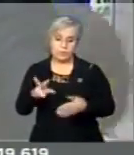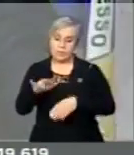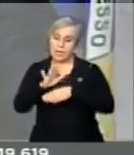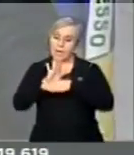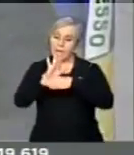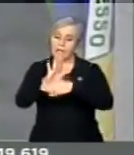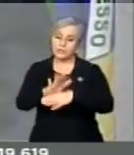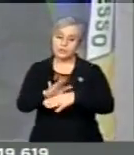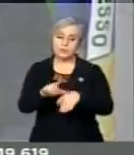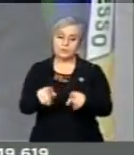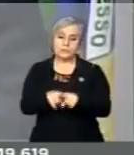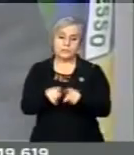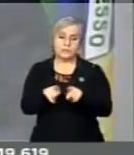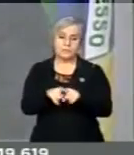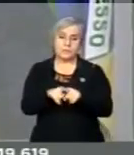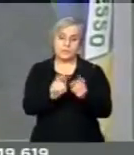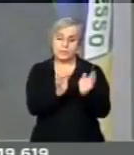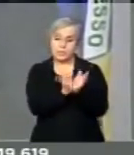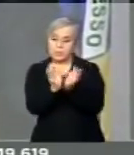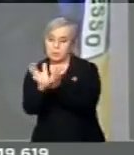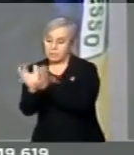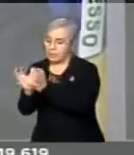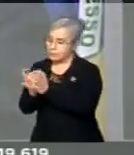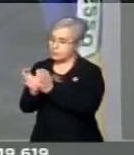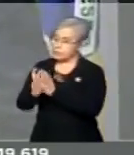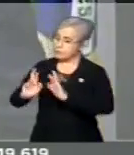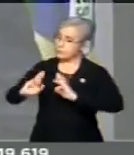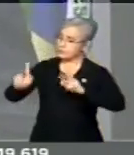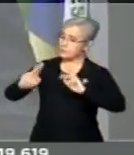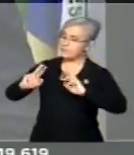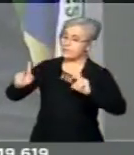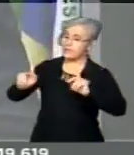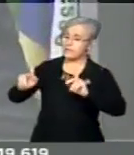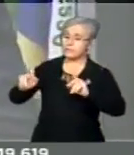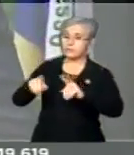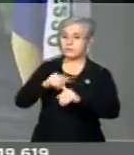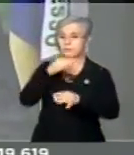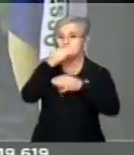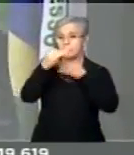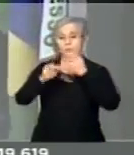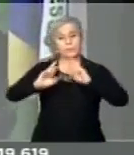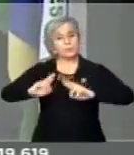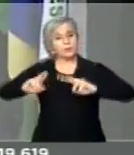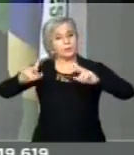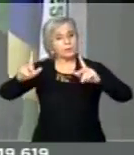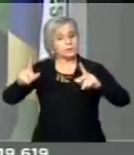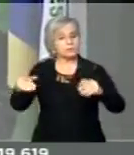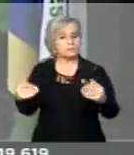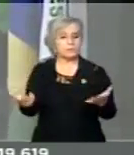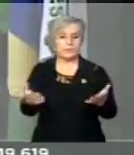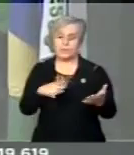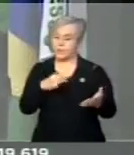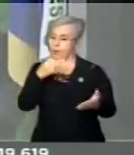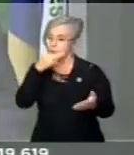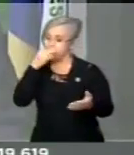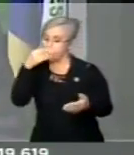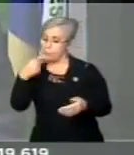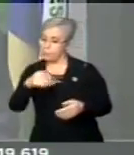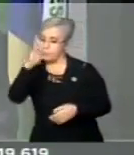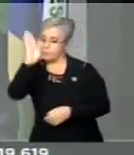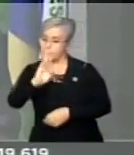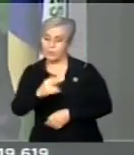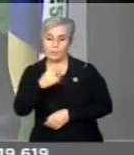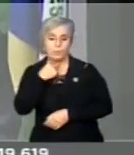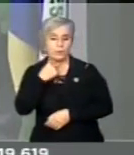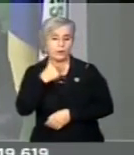contribui com a proliferação de partidos que todos nós entendemos ser ruim para a democracia brasileira. Nós não podemos ter uma opinião de que o Brasil não pode ter